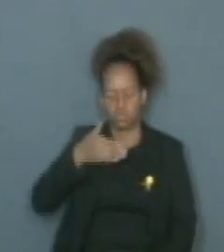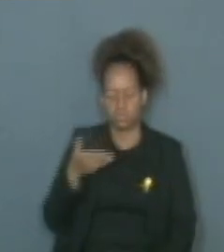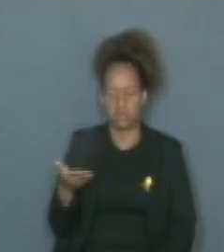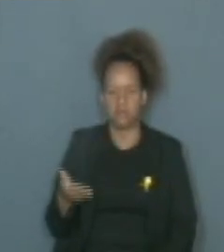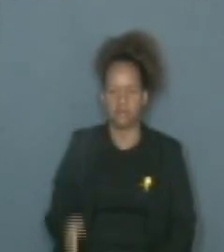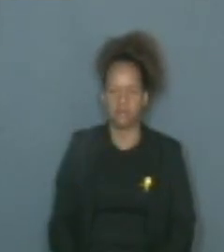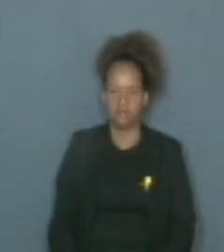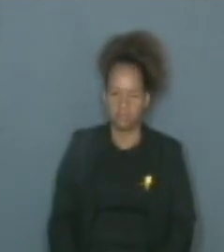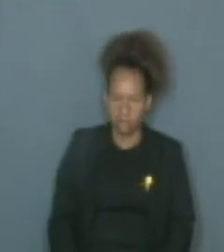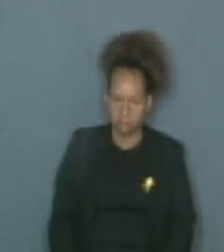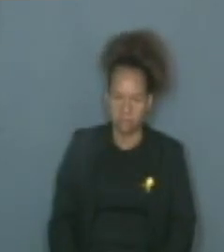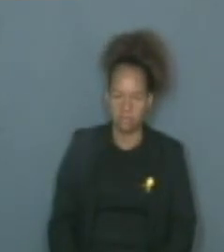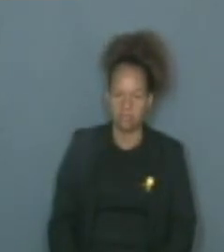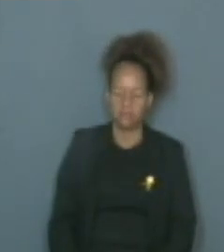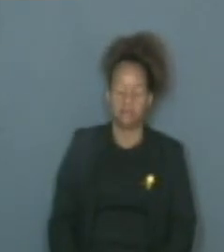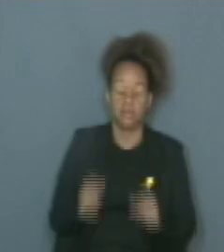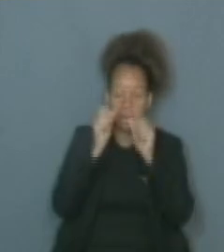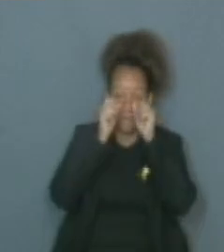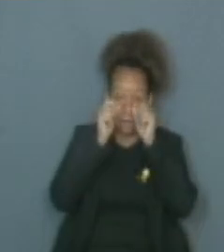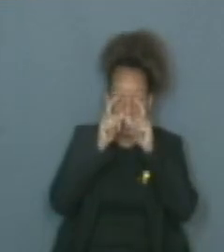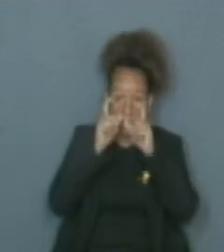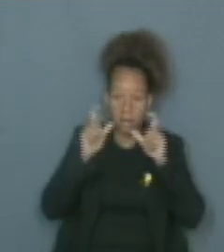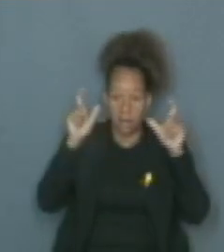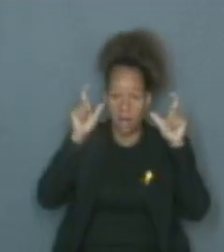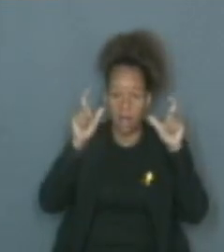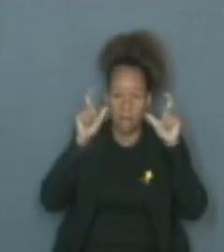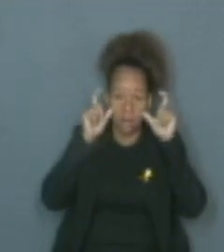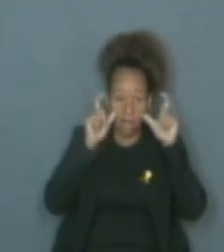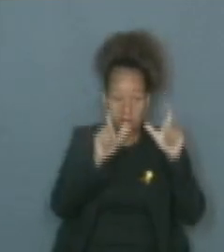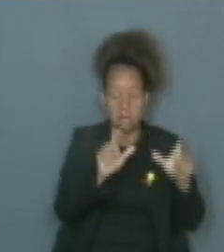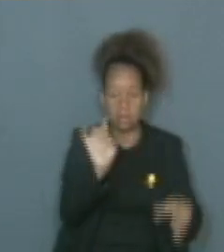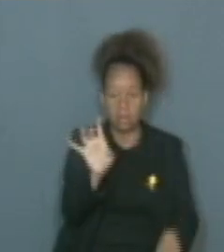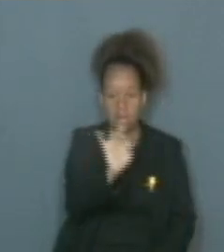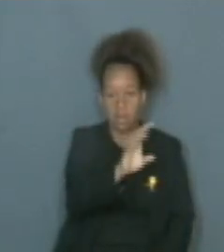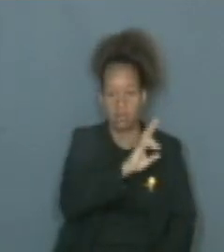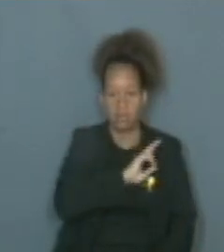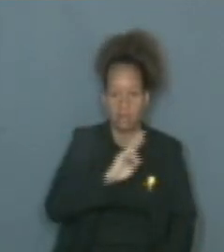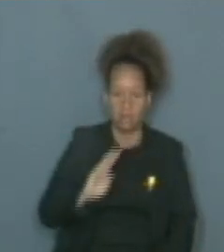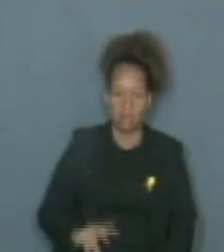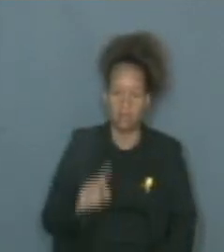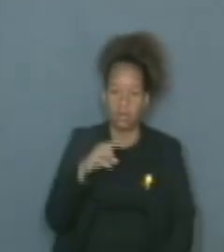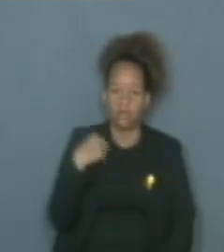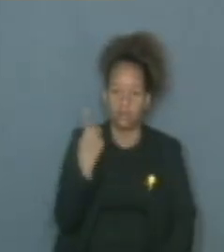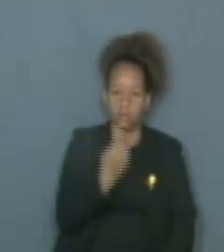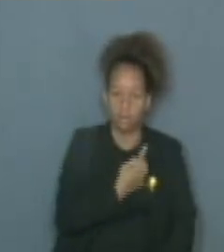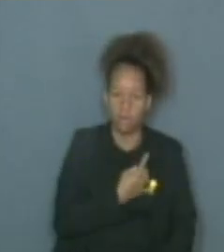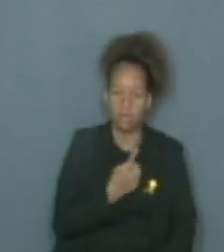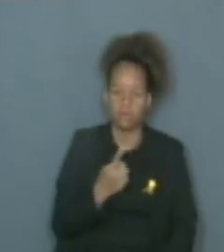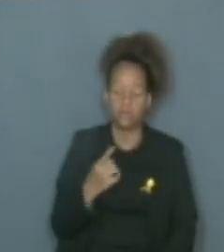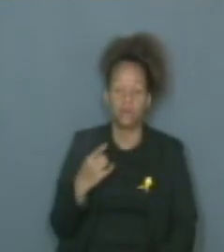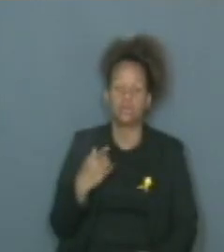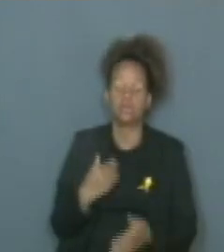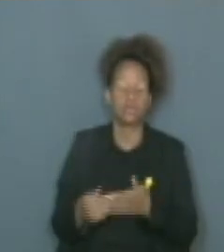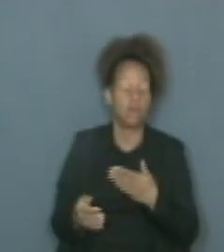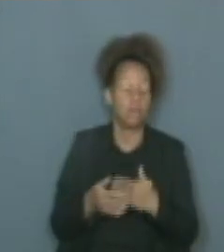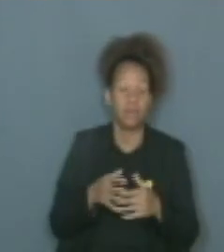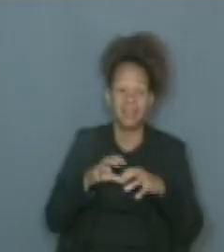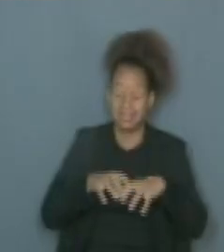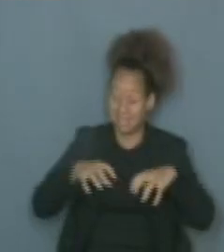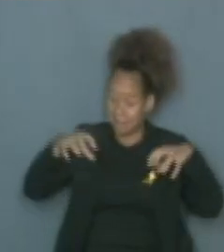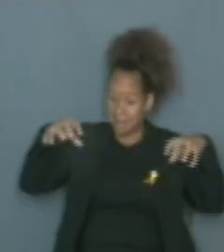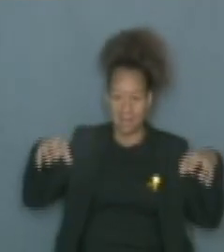desse. Para despertar a atenção de cada vereador. Nós somos um poder